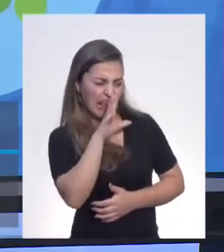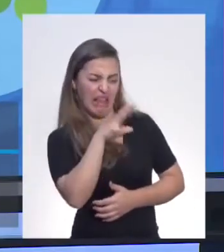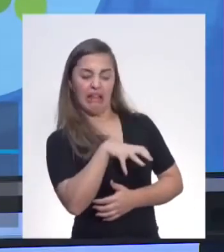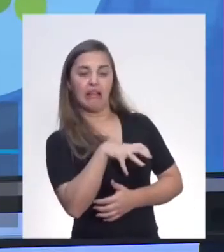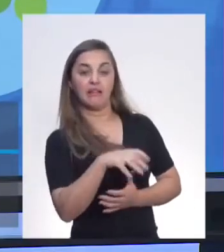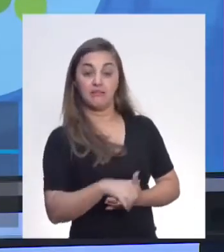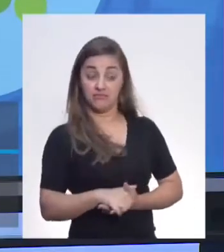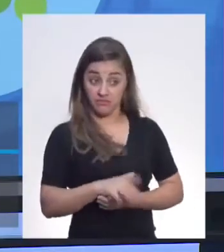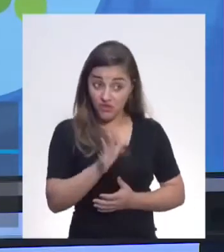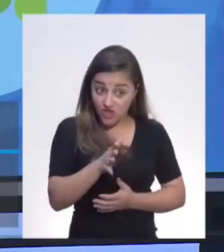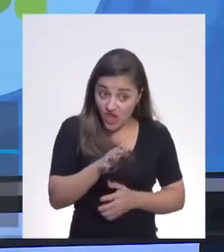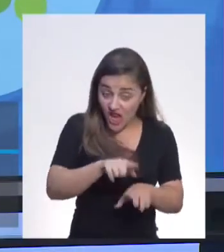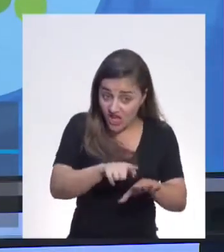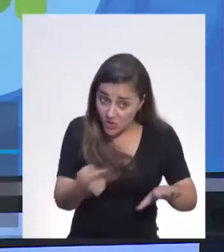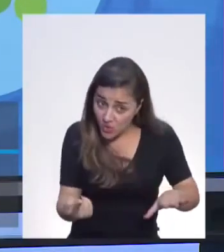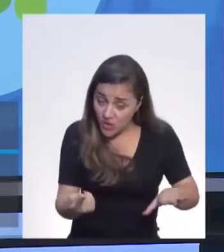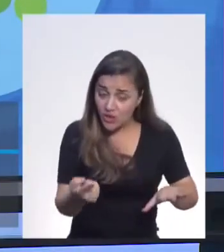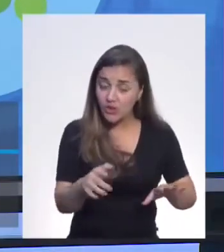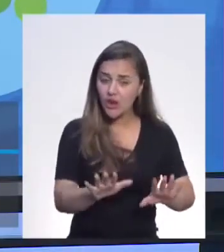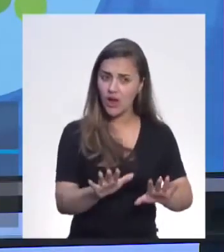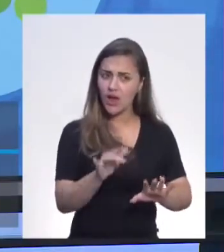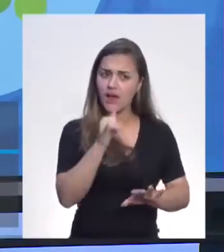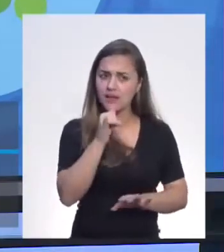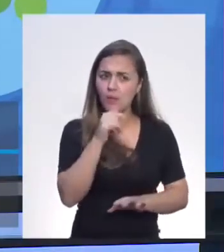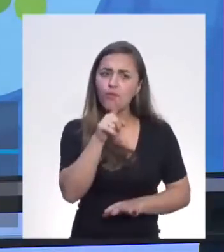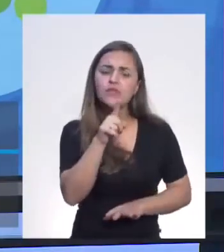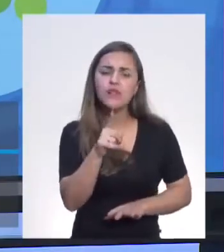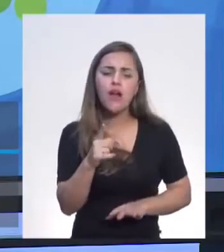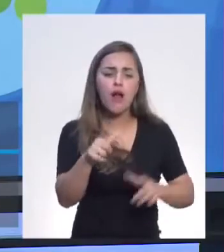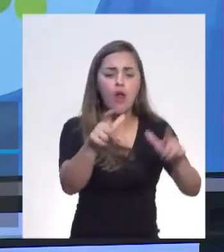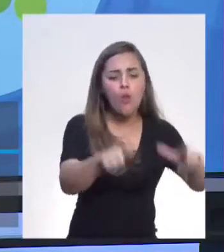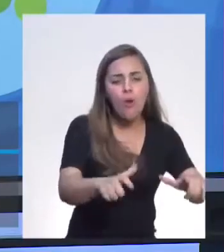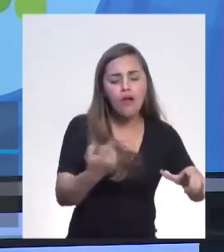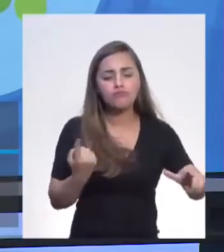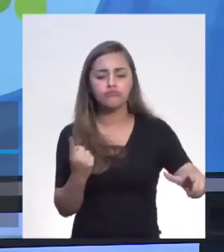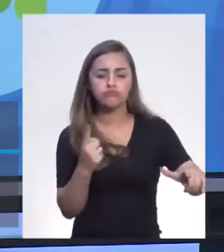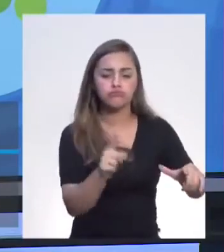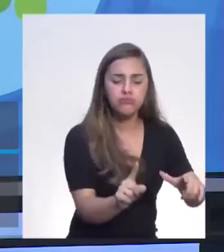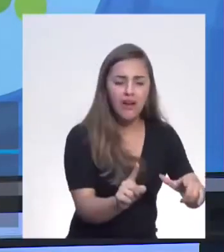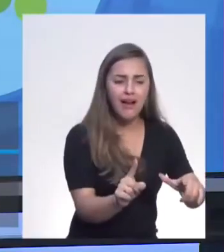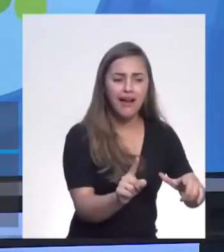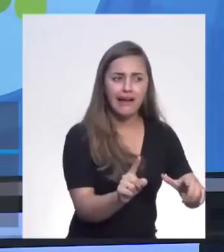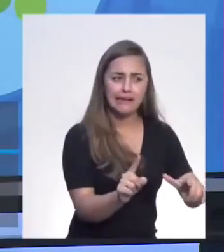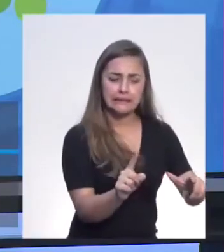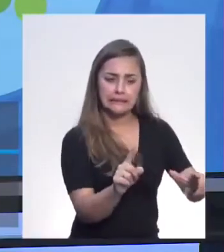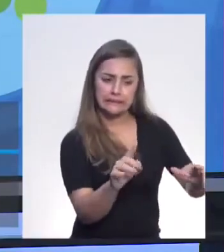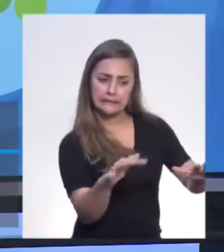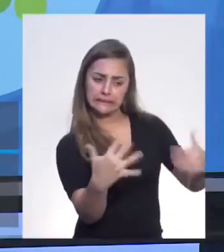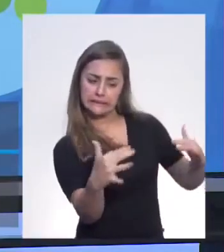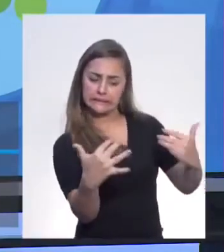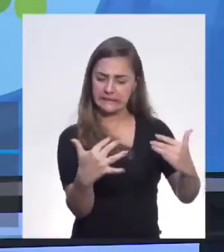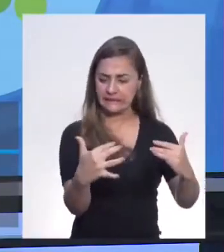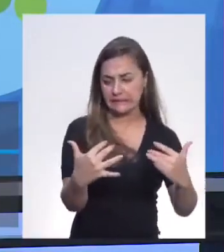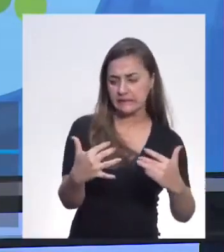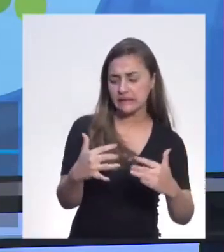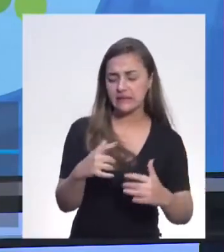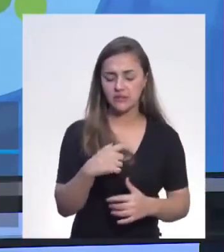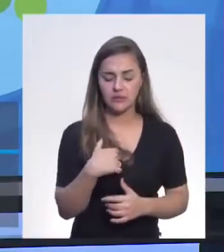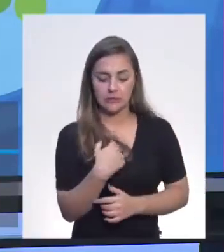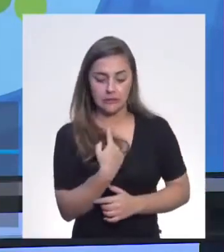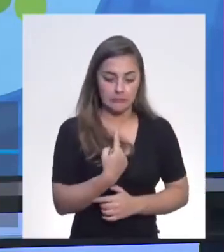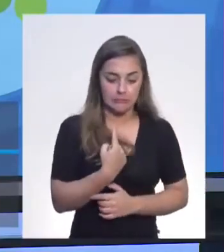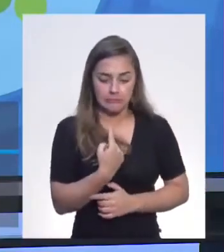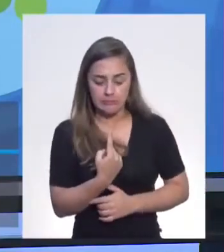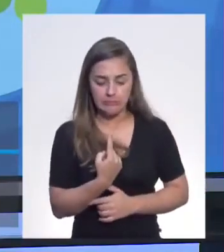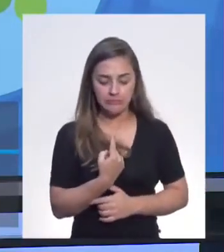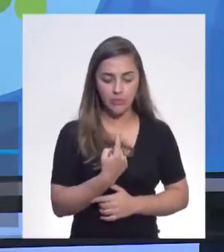Você já foi em algum lugar onde você não tinha representatividade? Que as pessoas ficavam olhando torto para você? Que as pessoas te perseguiam